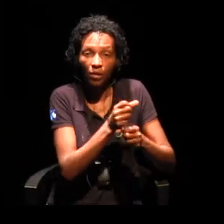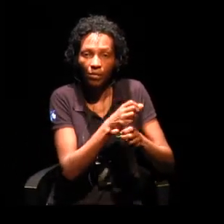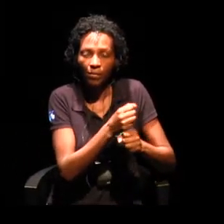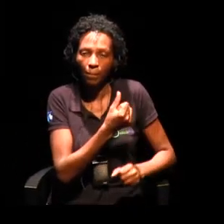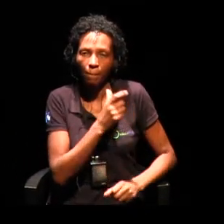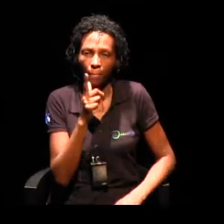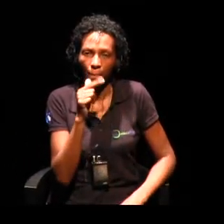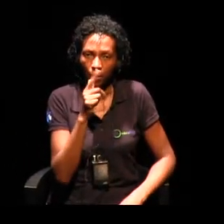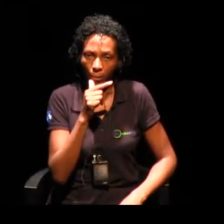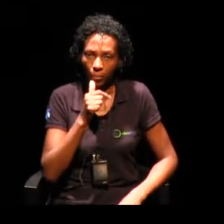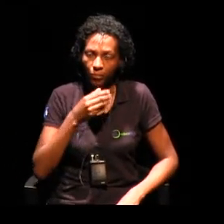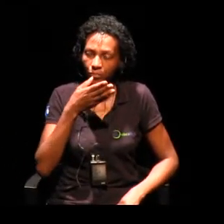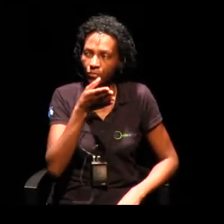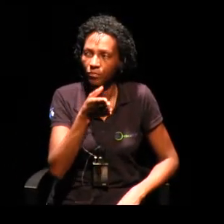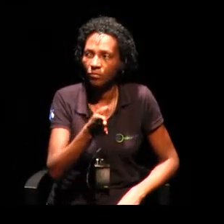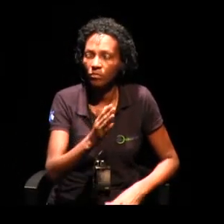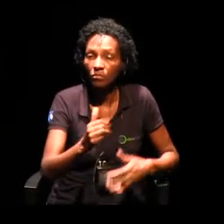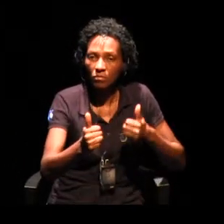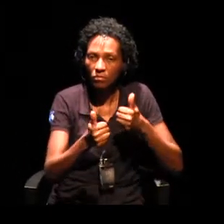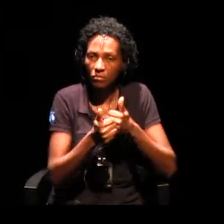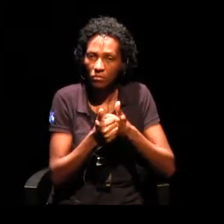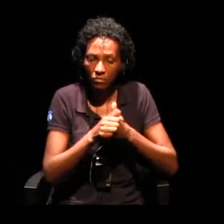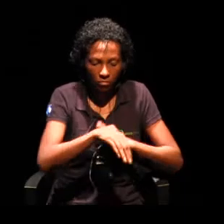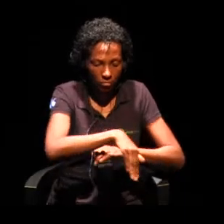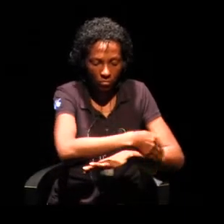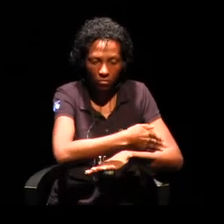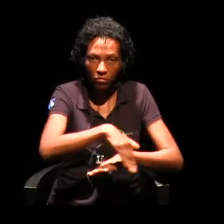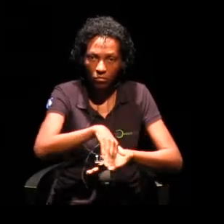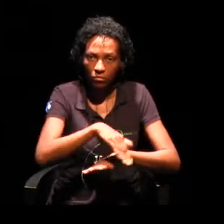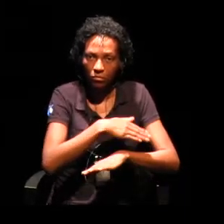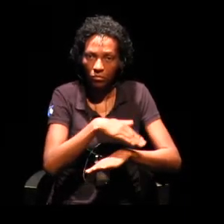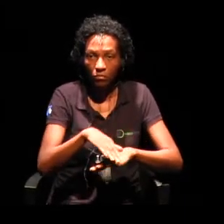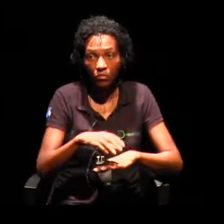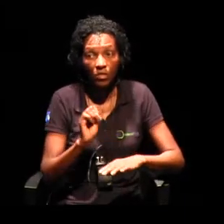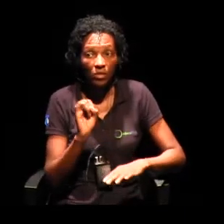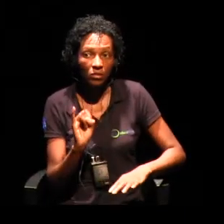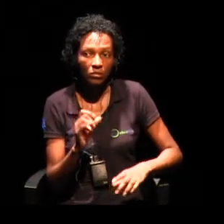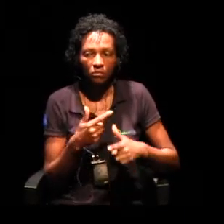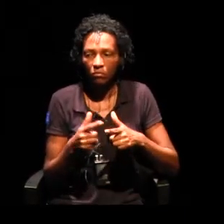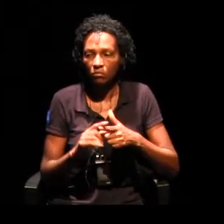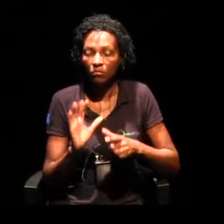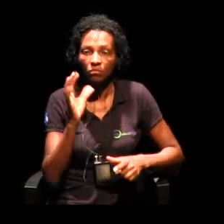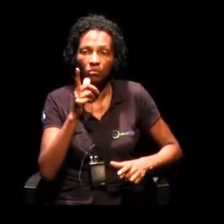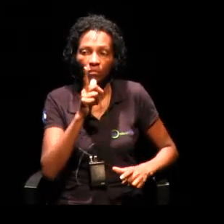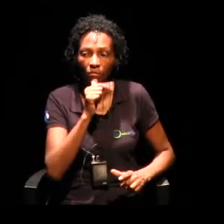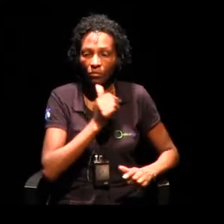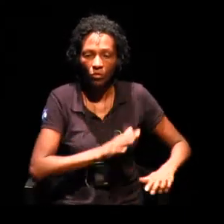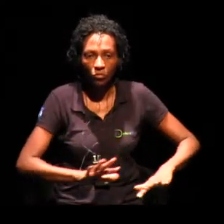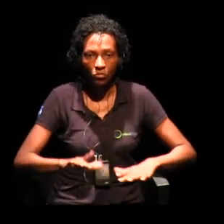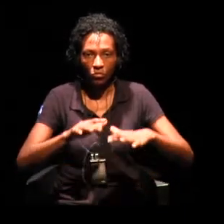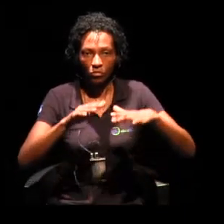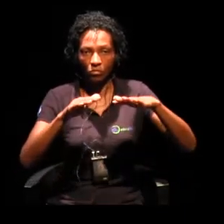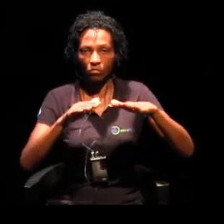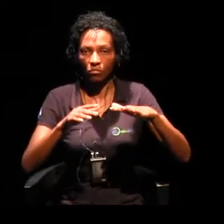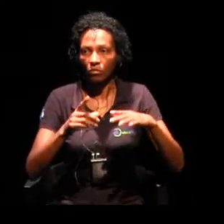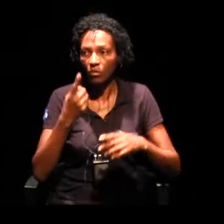a quantidade de água que ia chegar próximo da rua no caso de uma